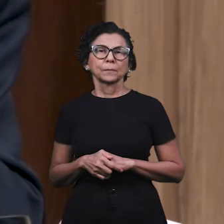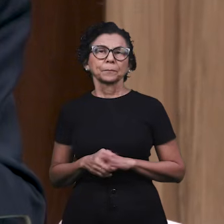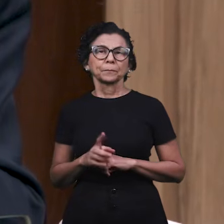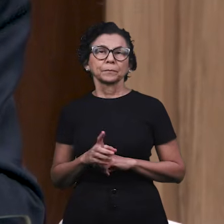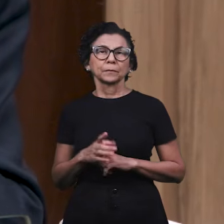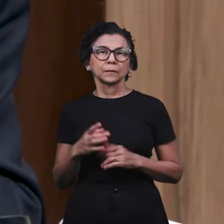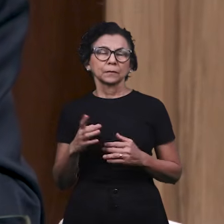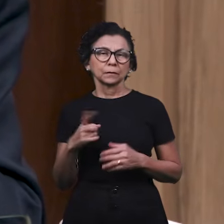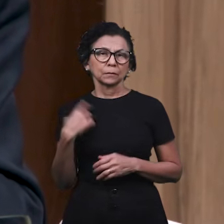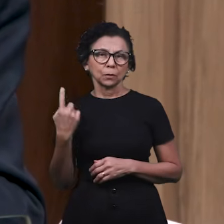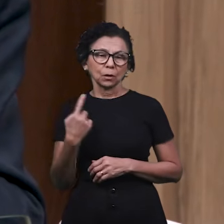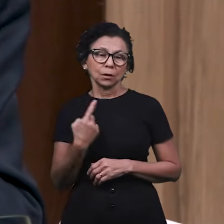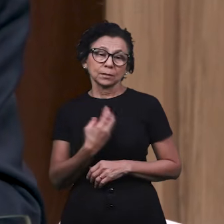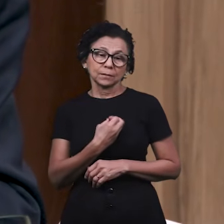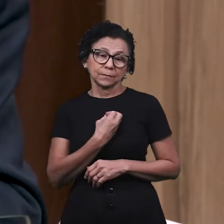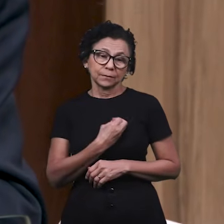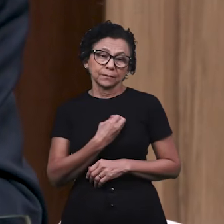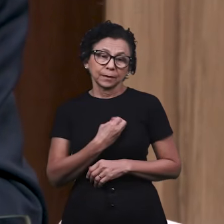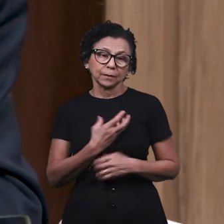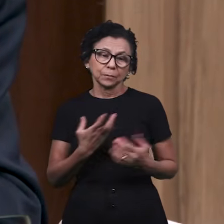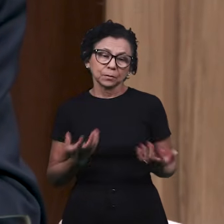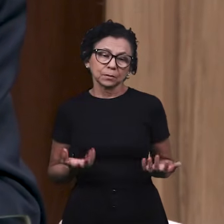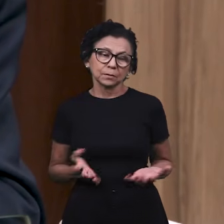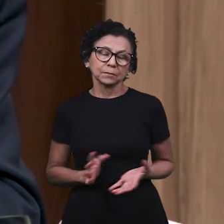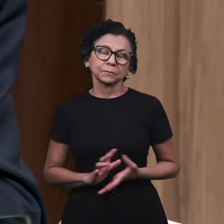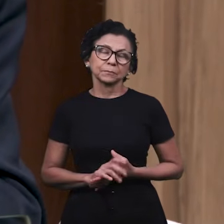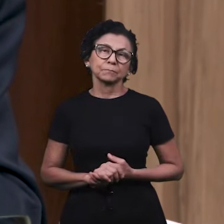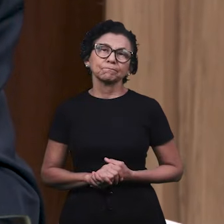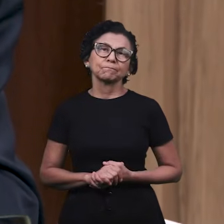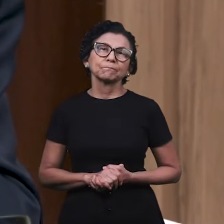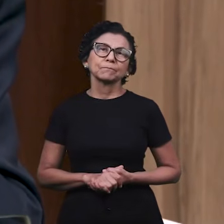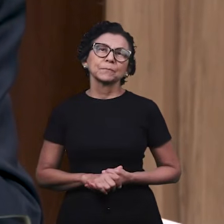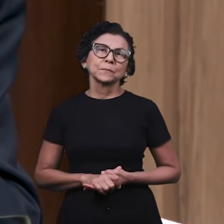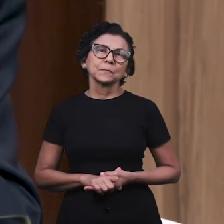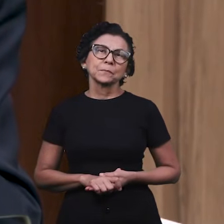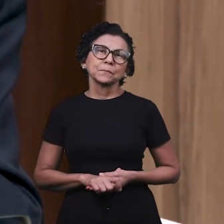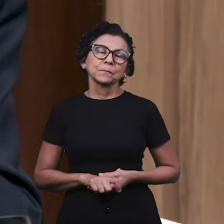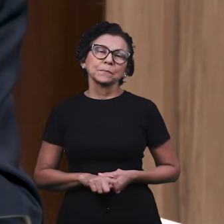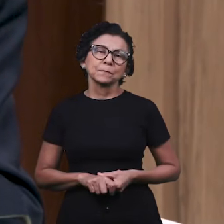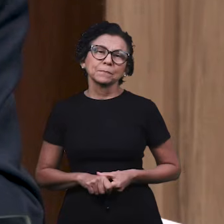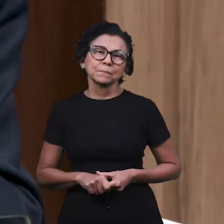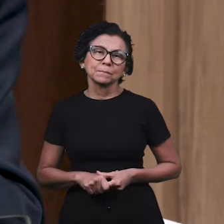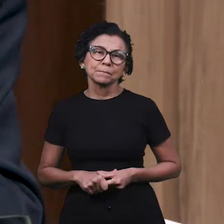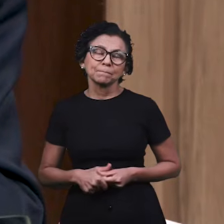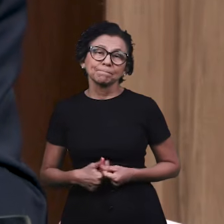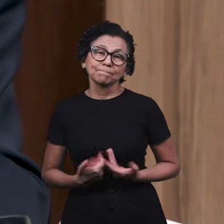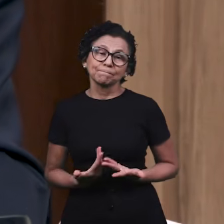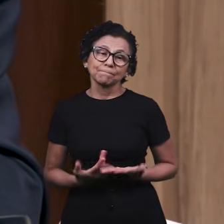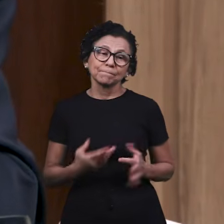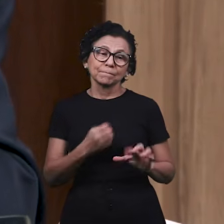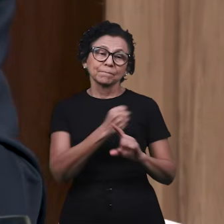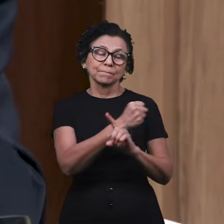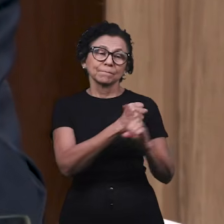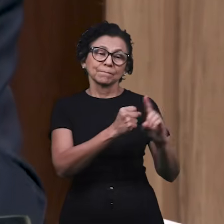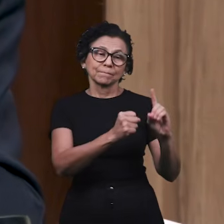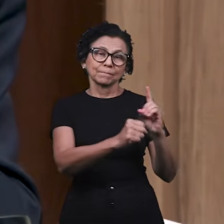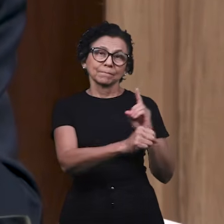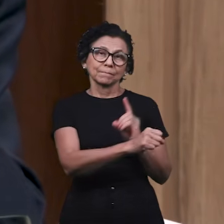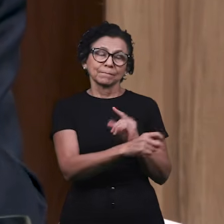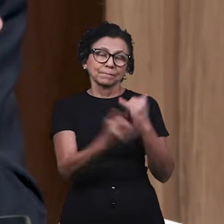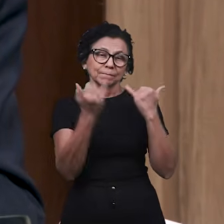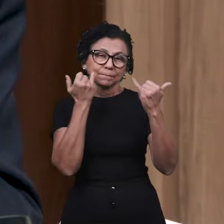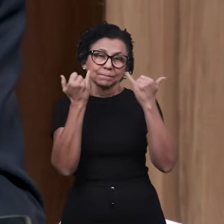todo mundo, infelizmente, nós vivemos hoje numa sociedade em que as informações são